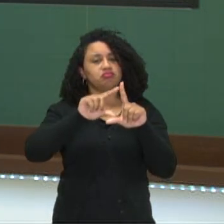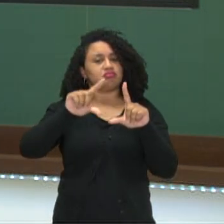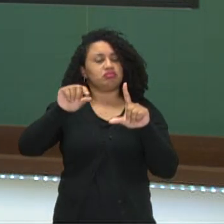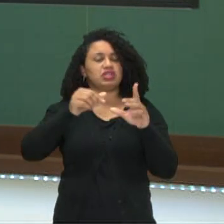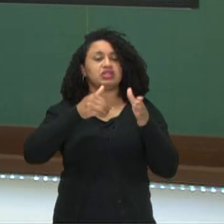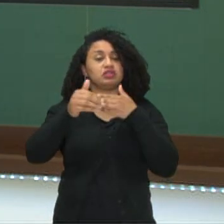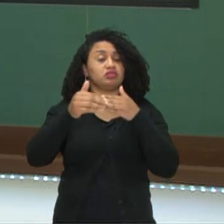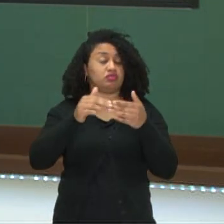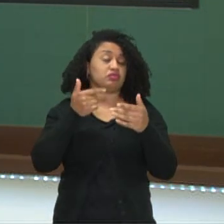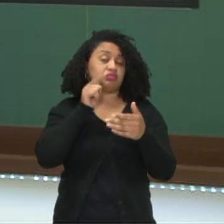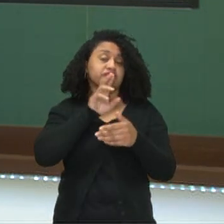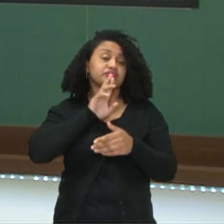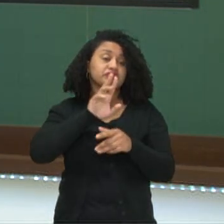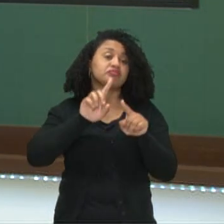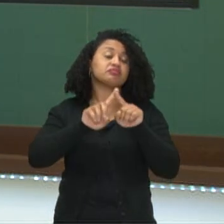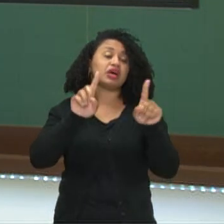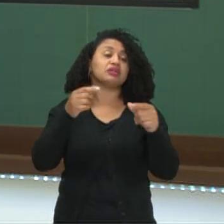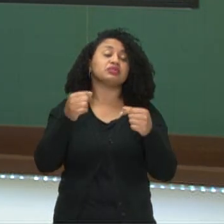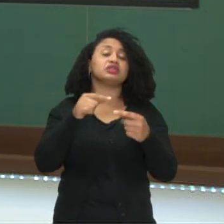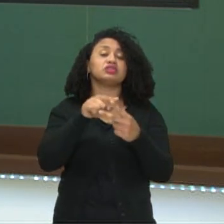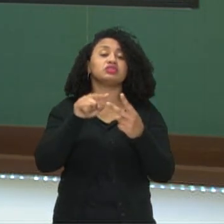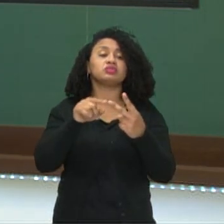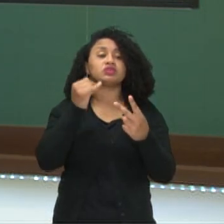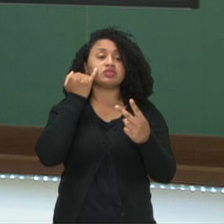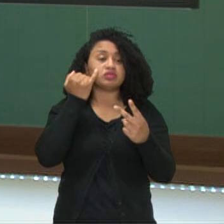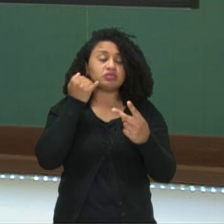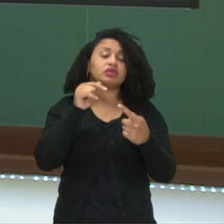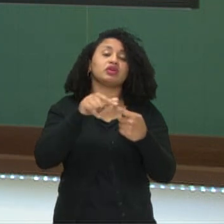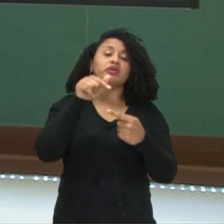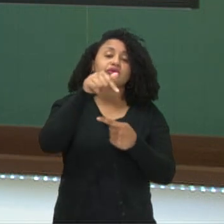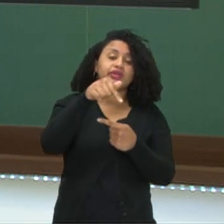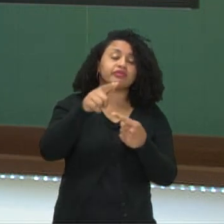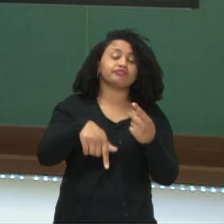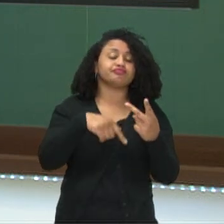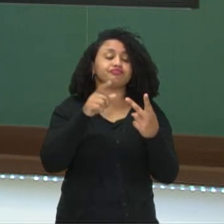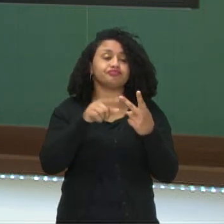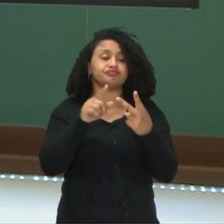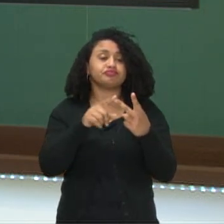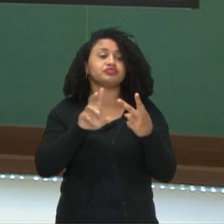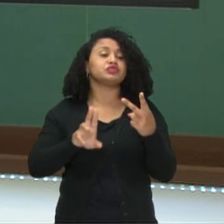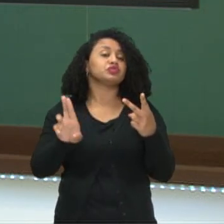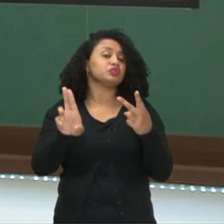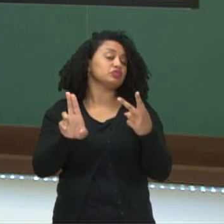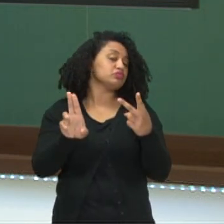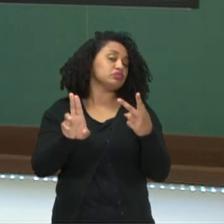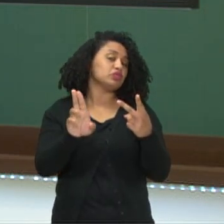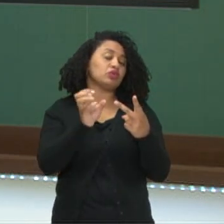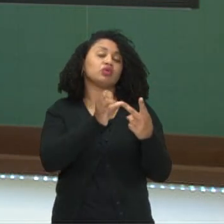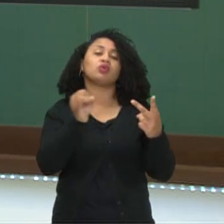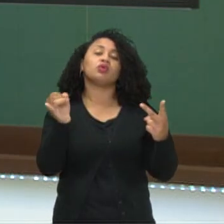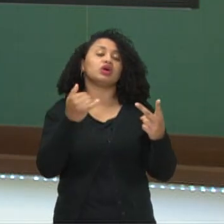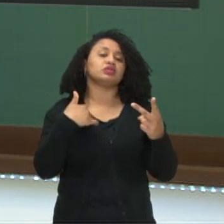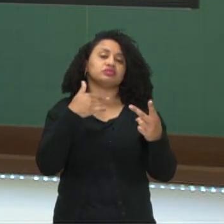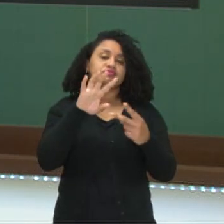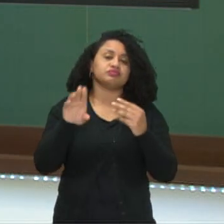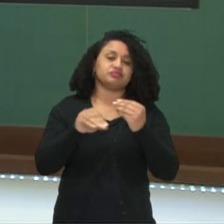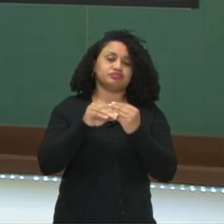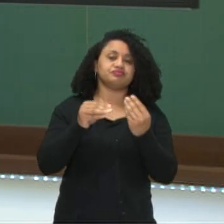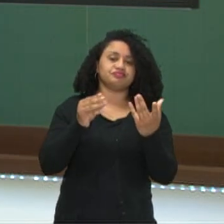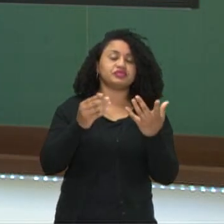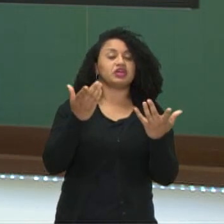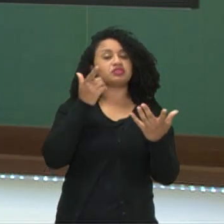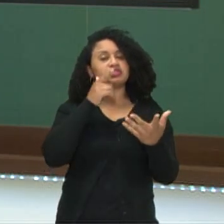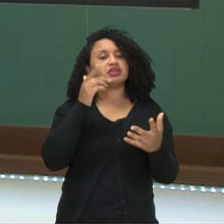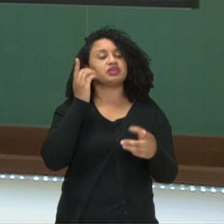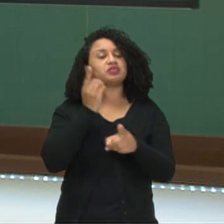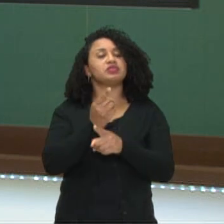faz para resolver o problema. Você só precisa de duas informações: uma carga elétrica e uma tensão que carregou essa carga elétrica. Aí você